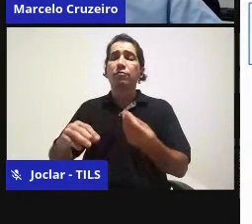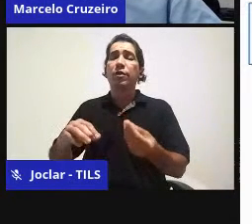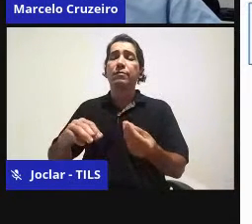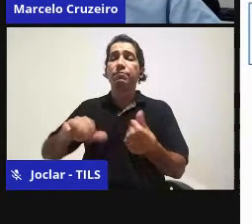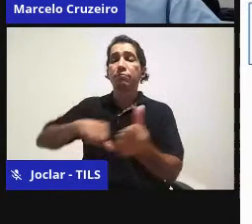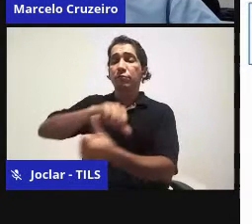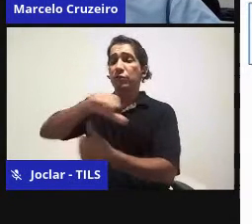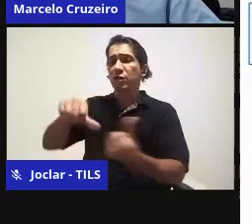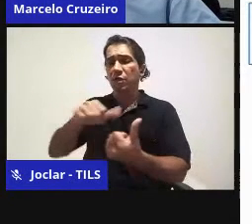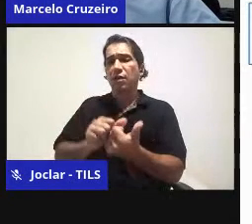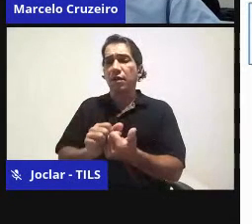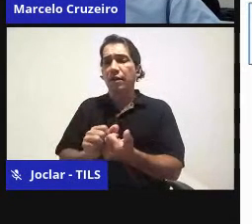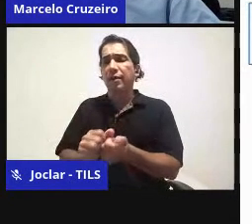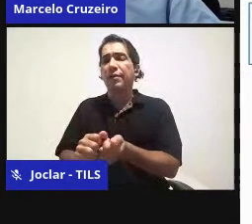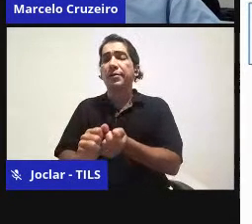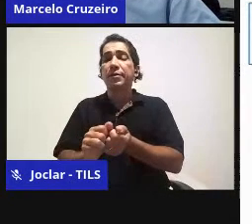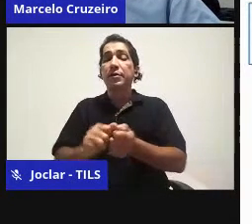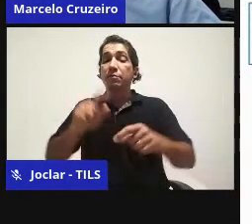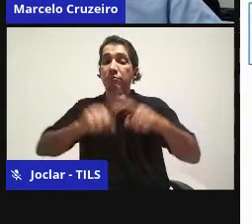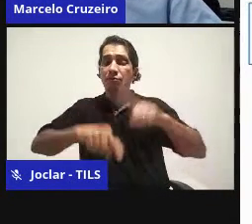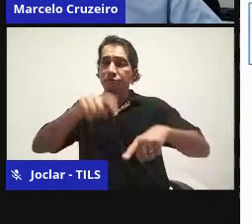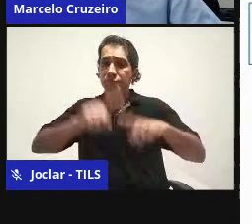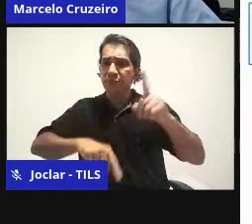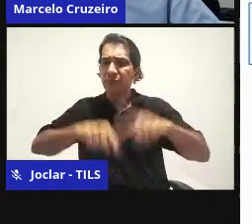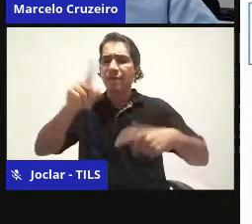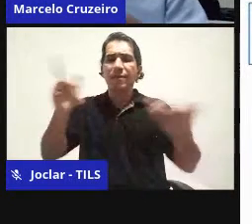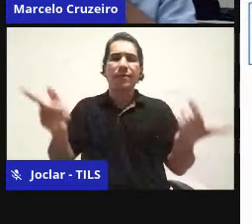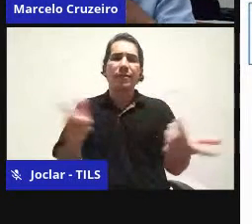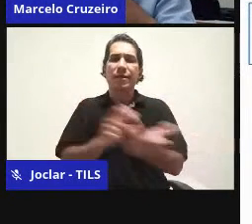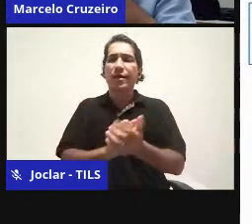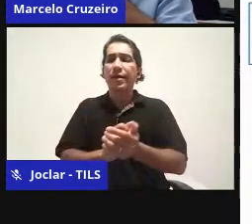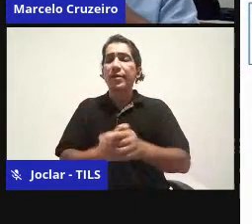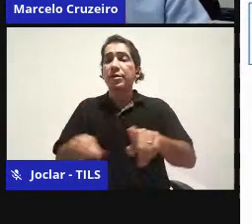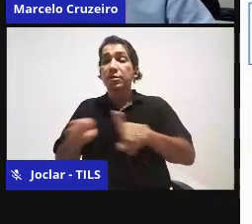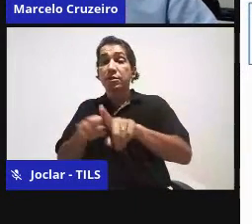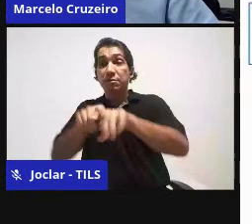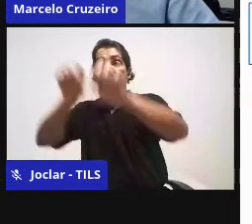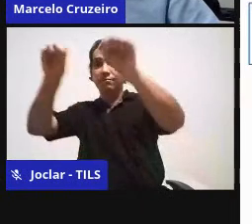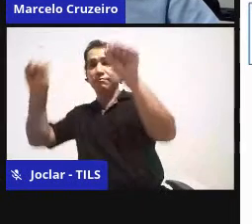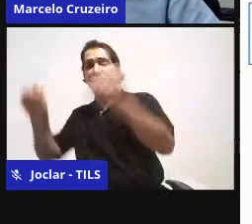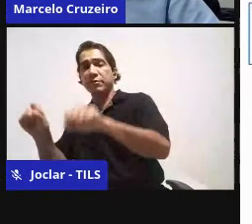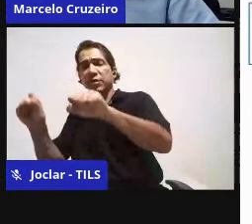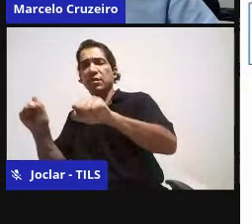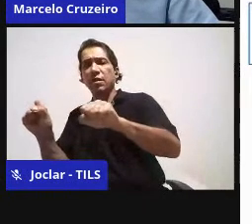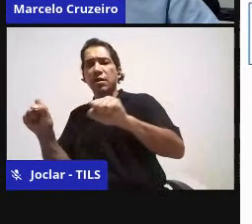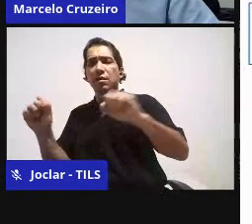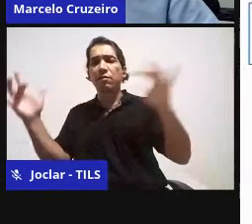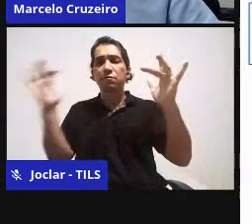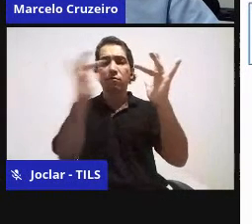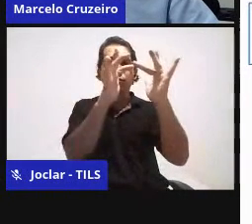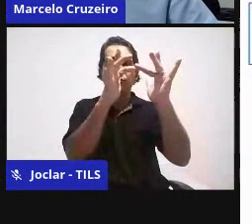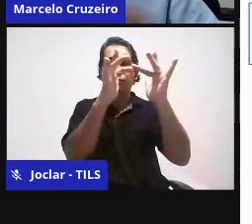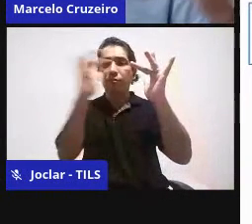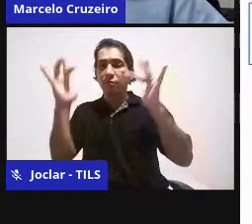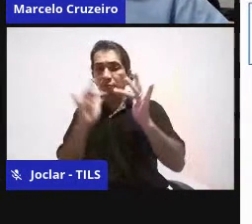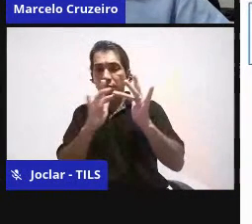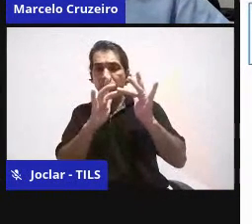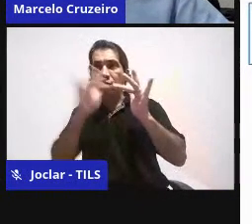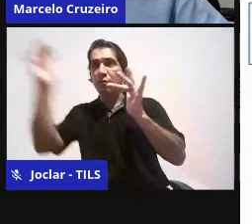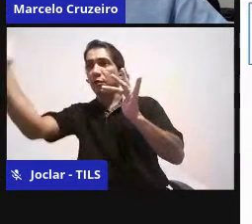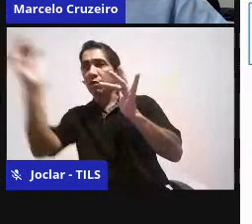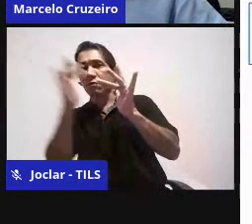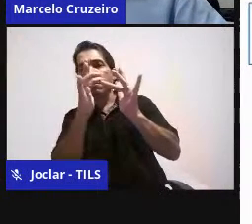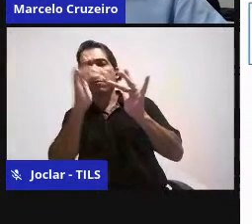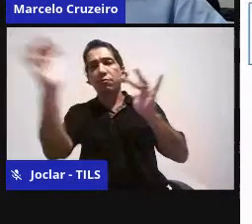também conecta serviço de outra parte, sistemas de outra parte, né, numa única plataforma, onde ela vai